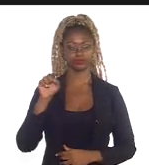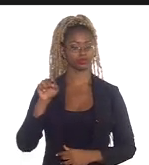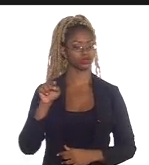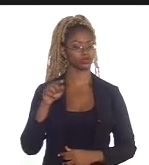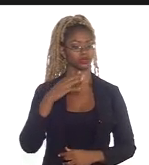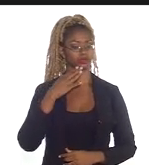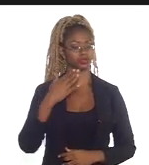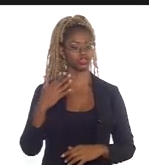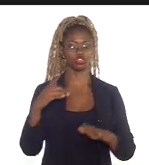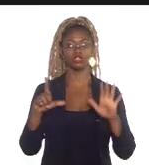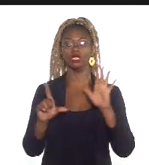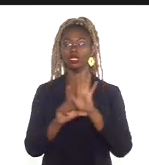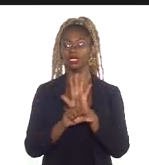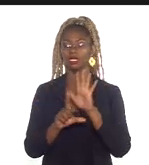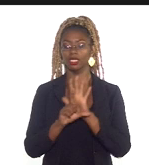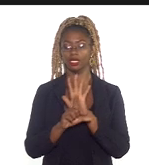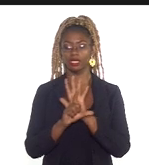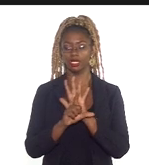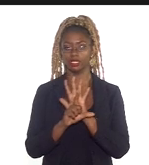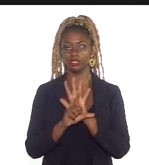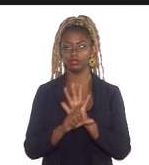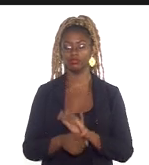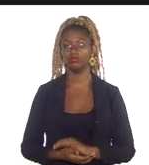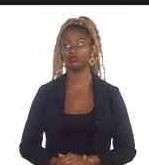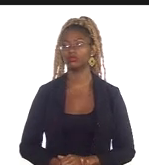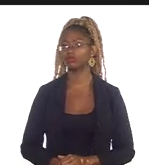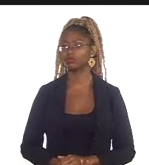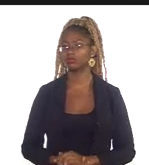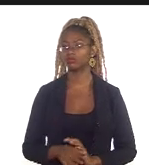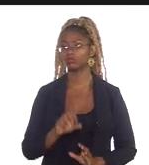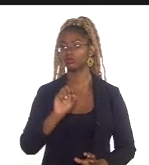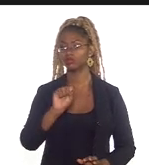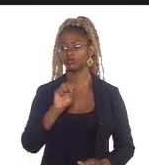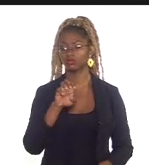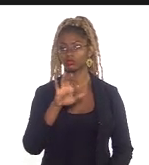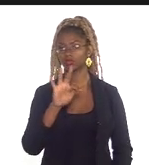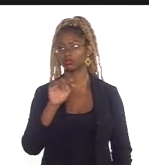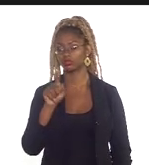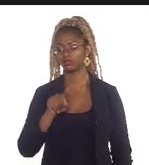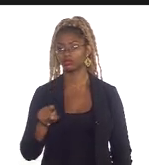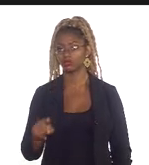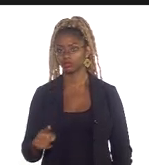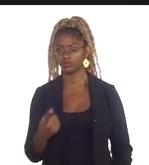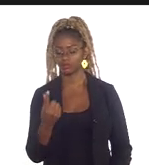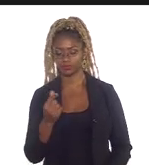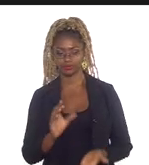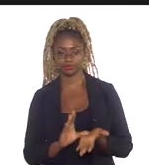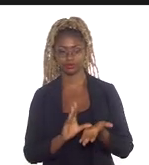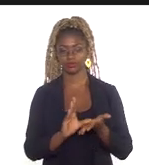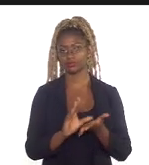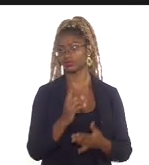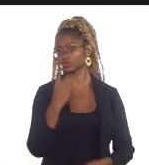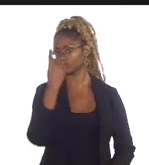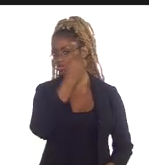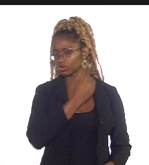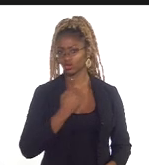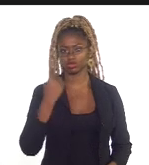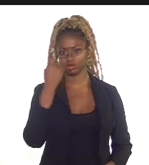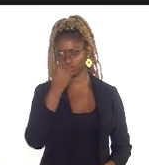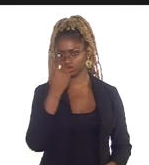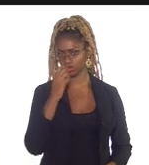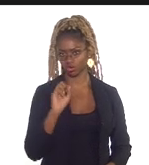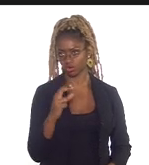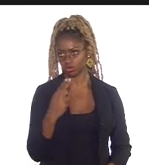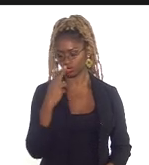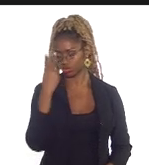essa exigência da lei, que a Cefaz investiria uma hora ou duas horas para colocar